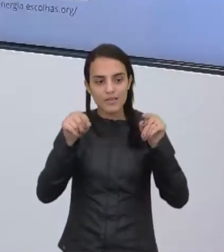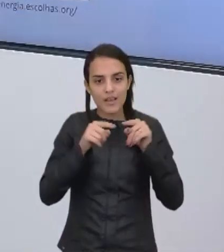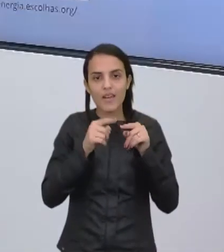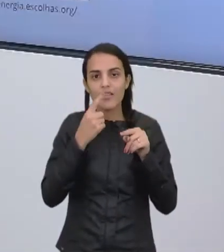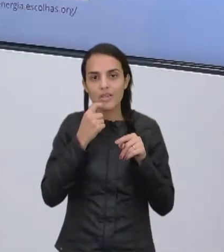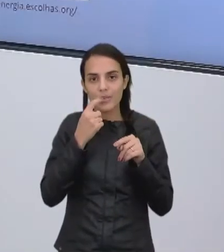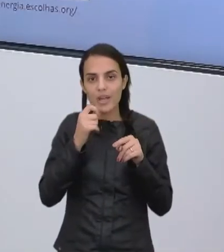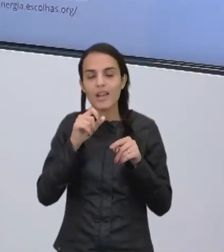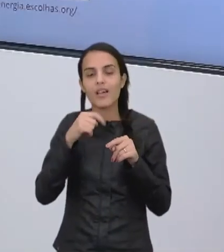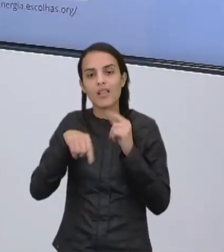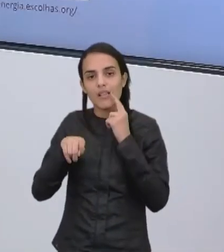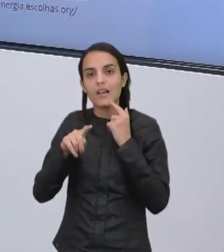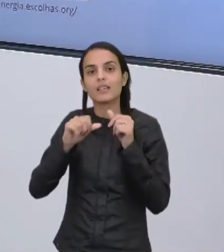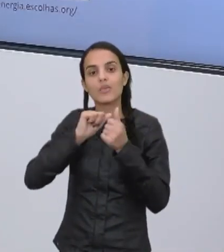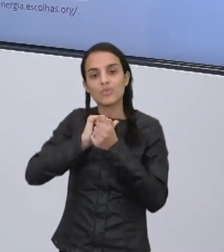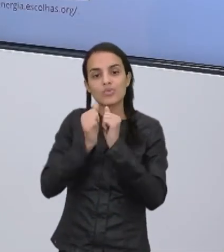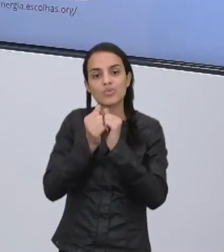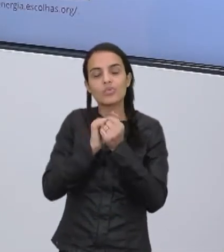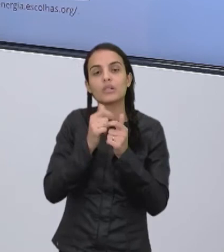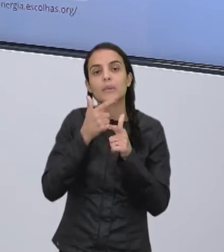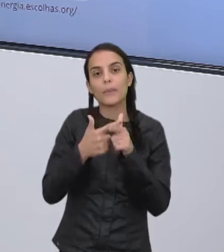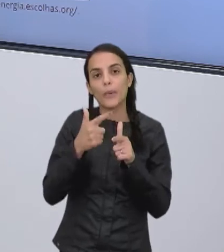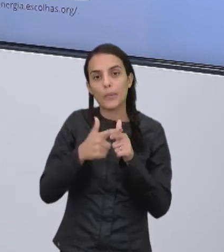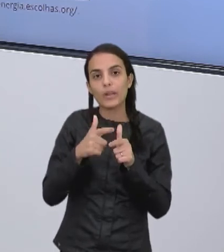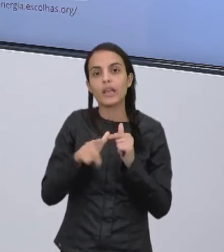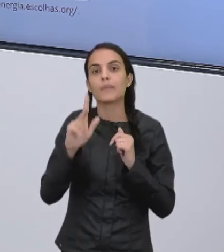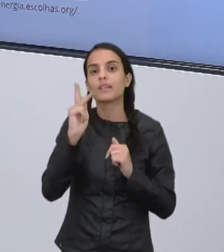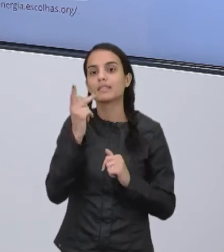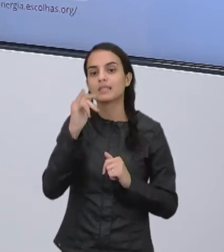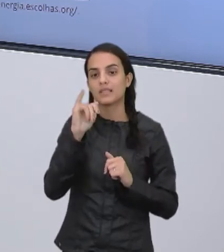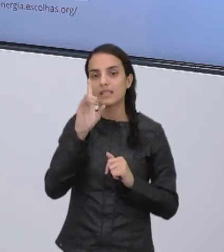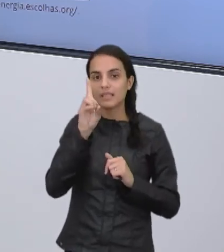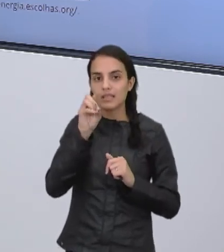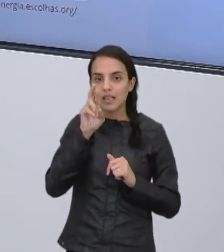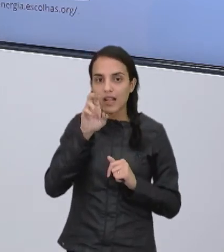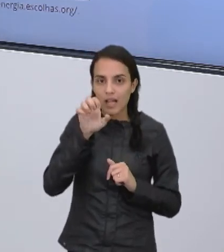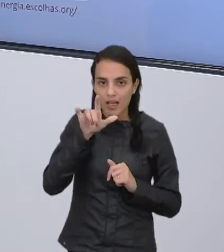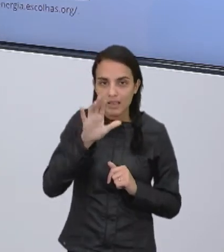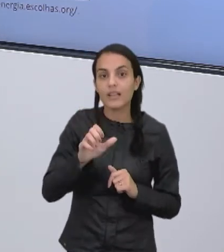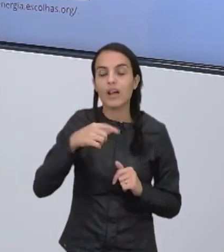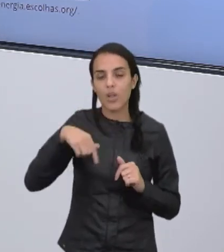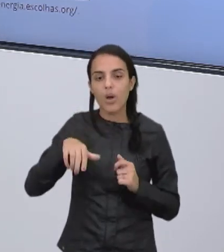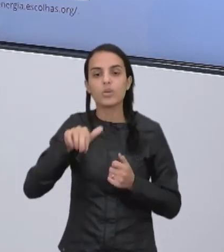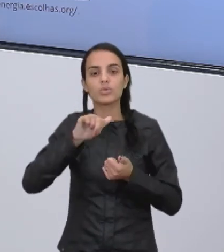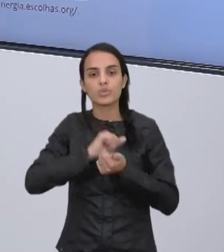está substituindo, por algum problema nas hidrelétricas, a gente substitui aí